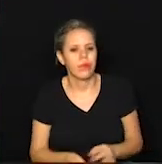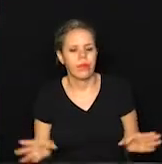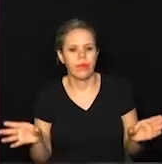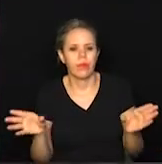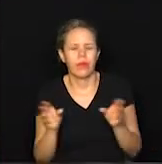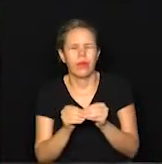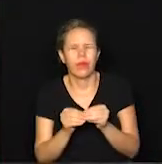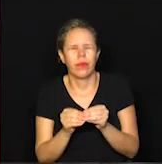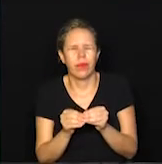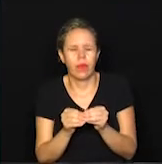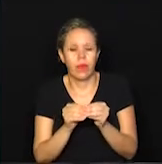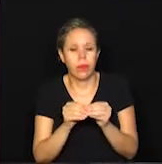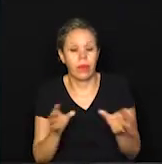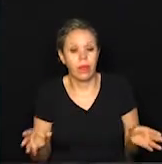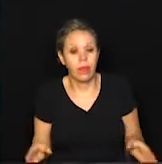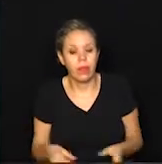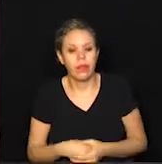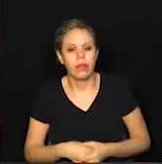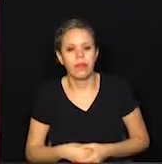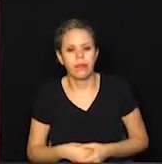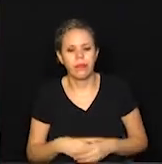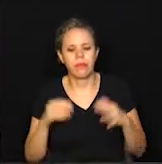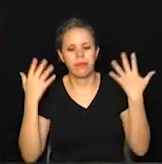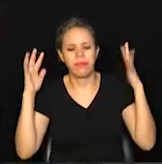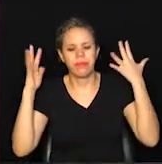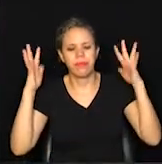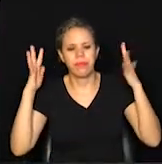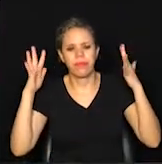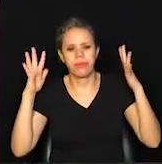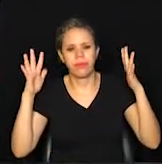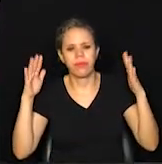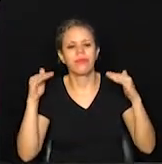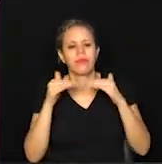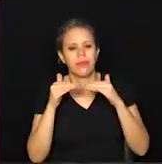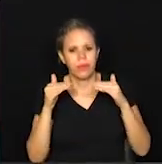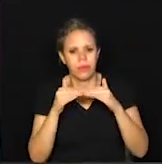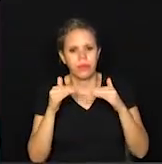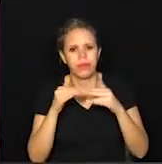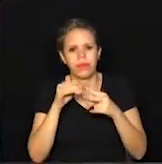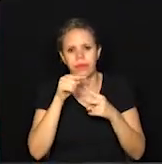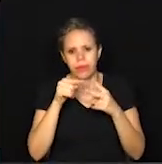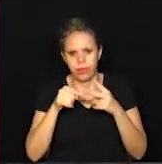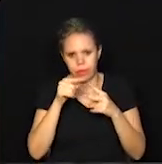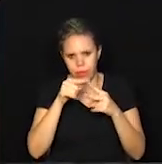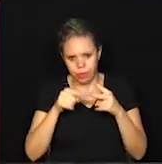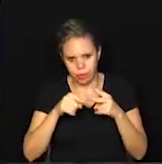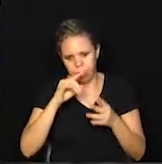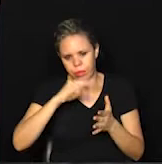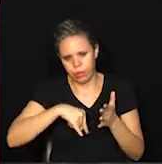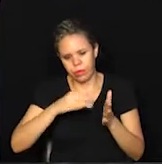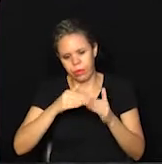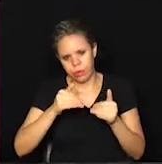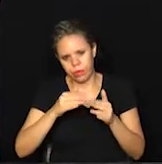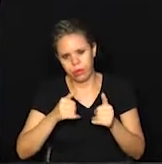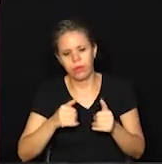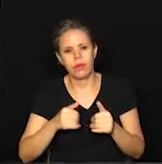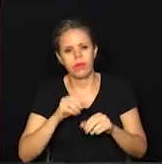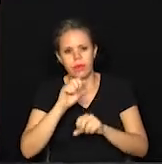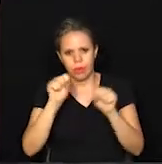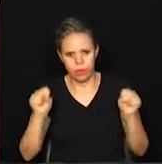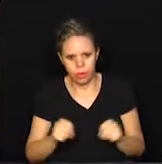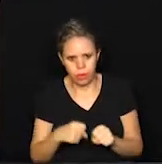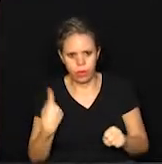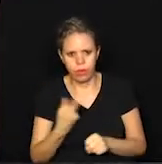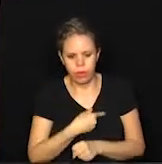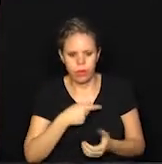minha fala, parabenizo, tem um acordo com o requerimento, assim que entrar no sistema, nosso mandato